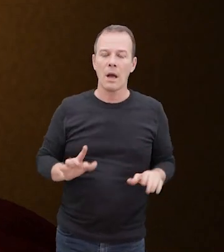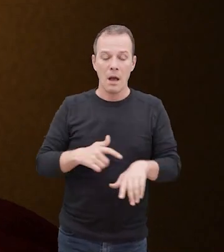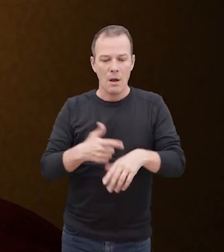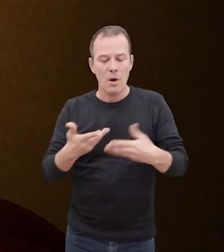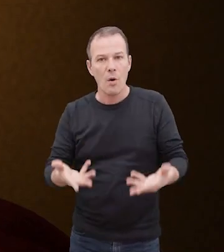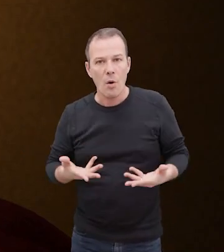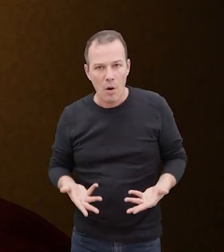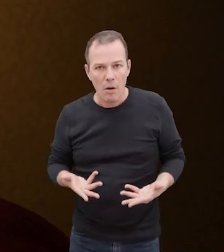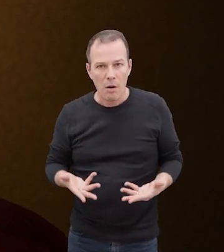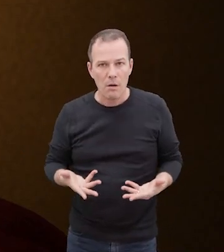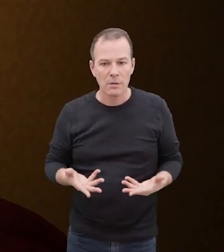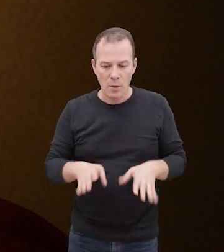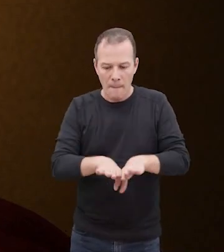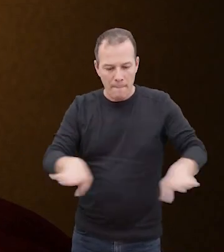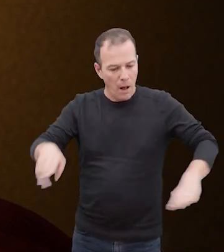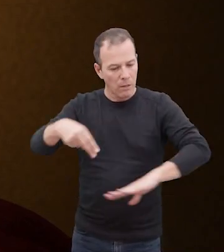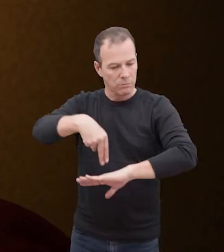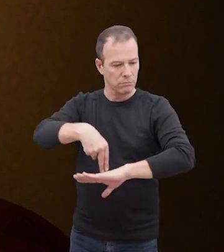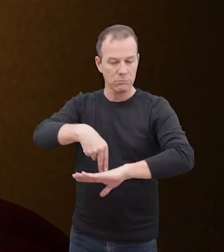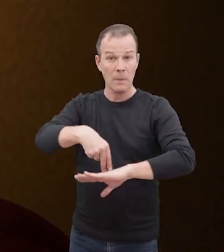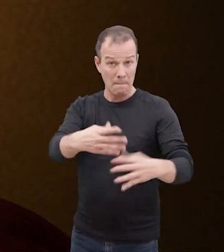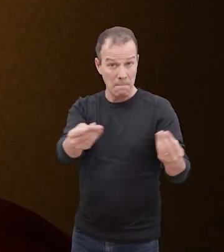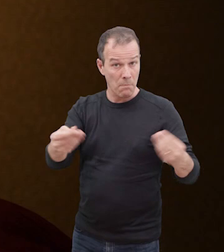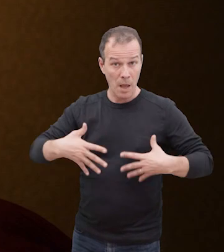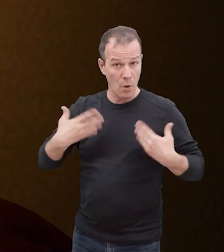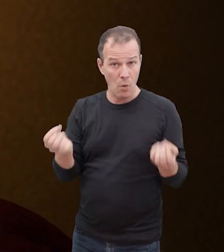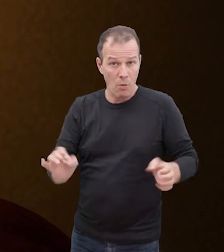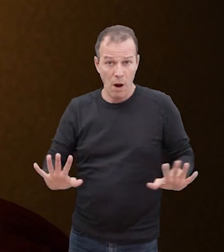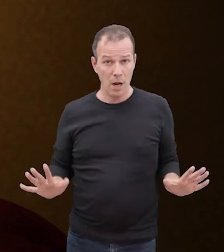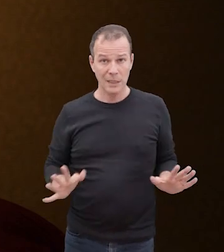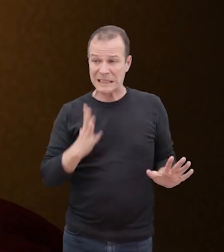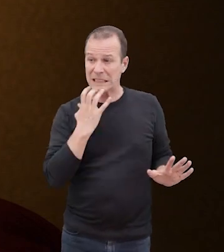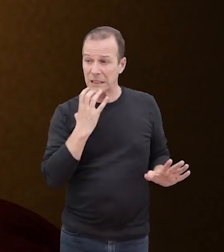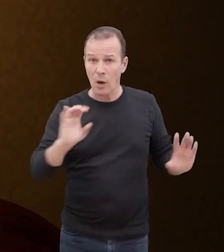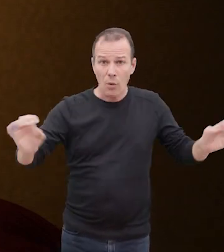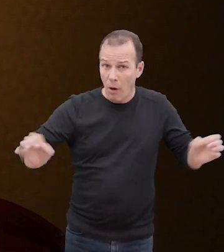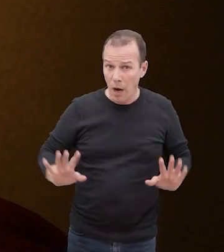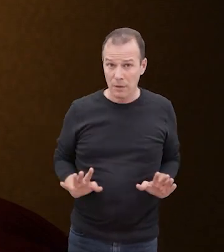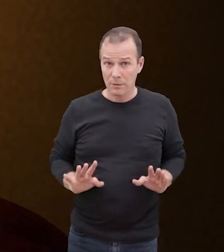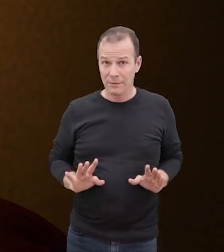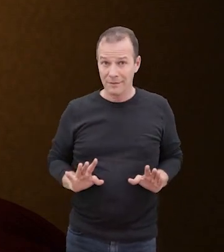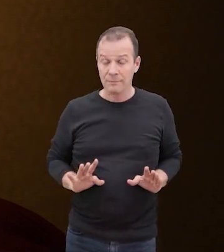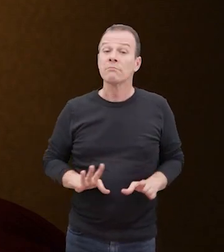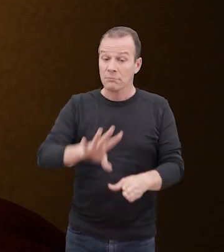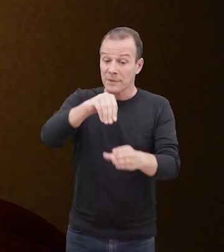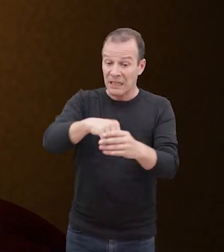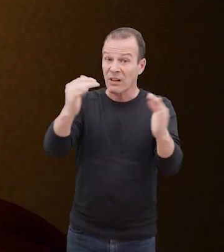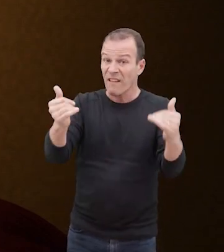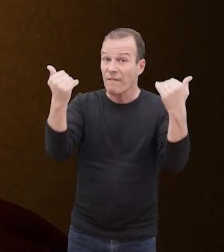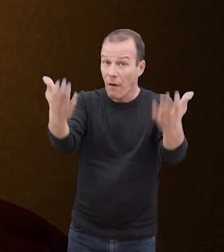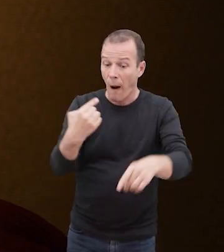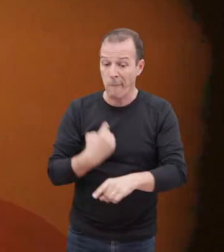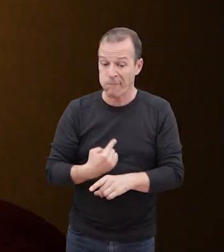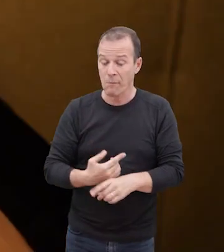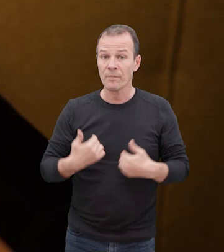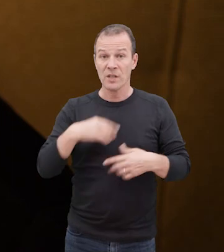Mas hoje ocupo o palco sem medos, sem receios, dentro e fora